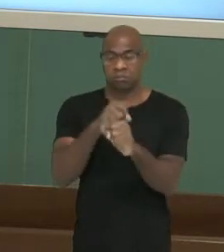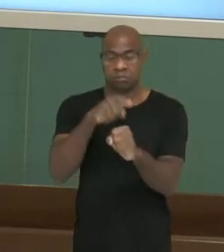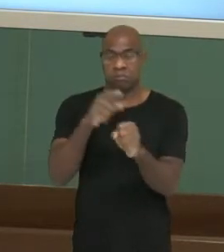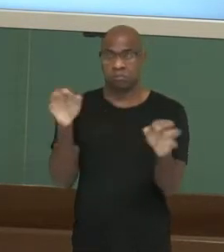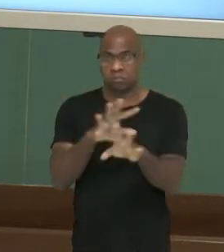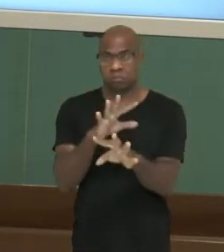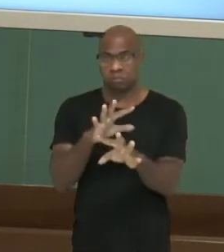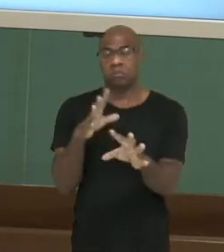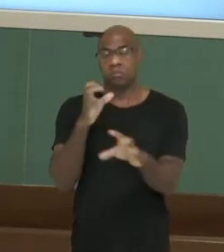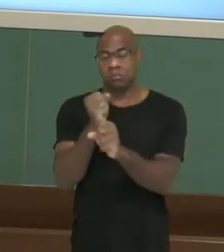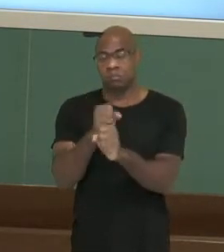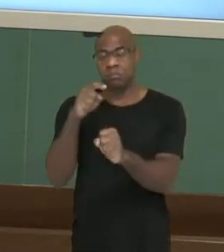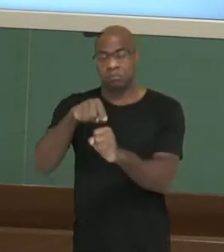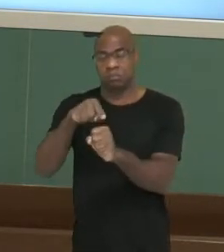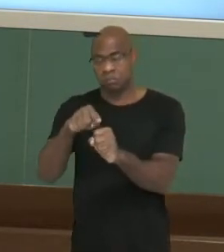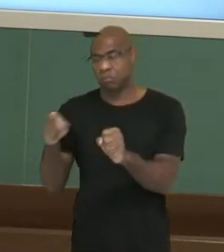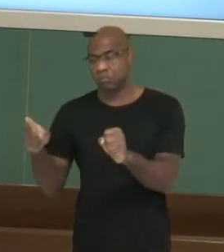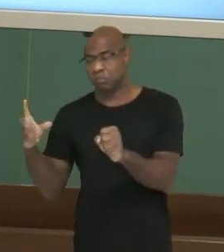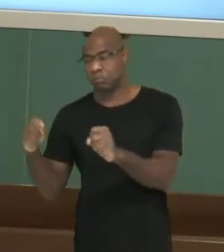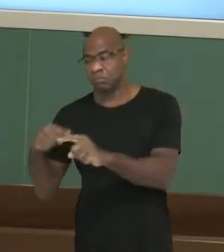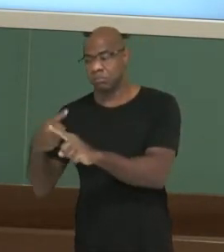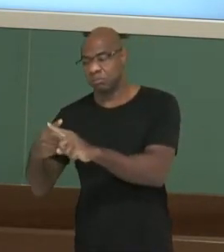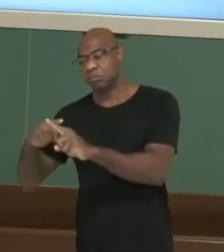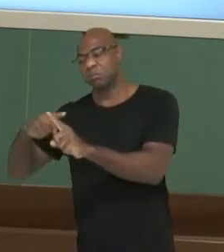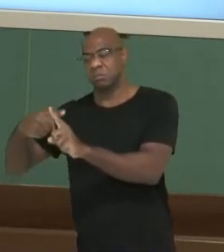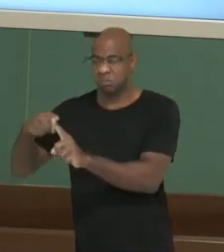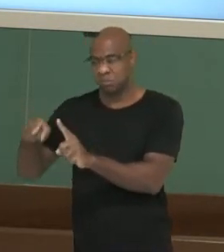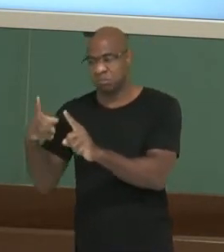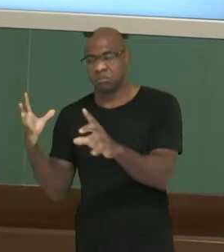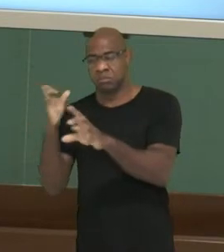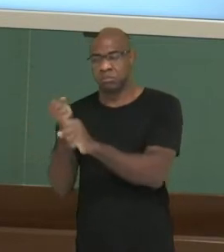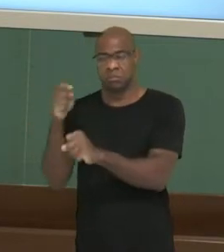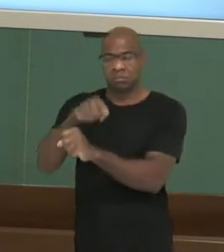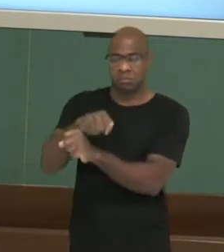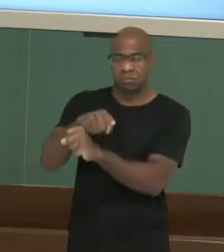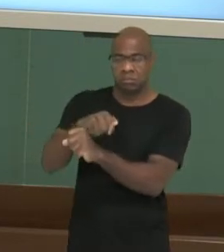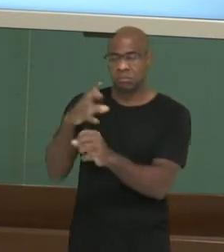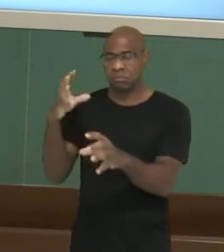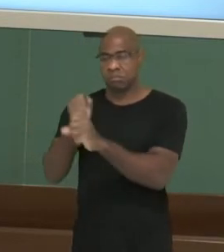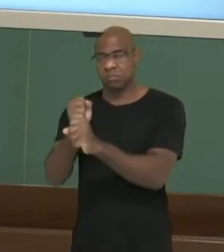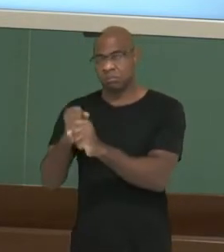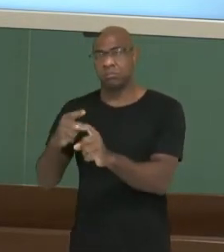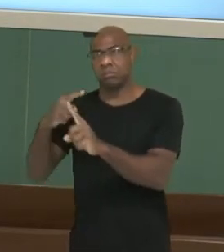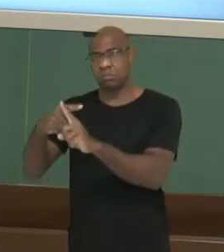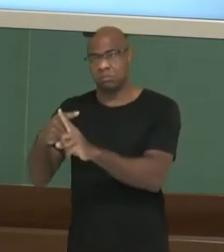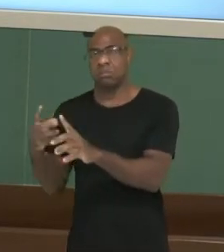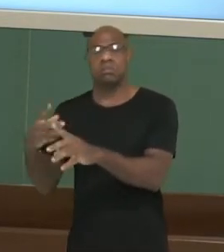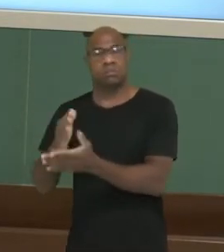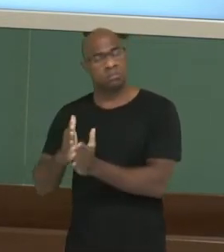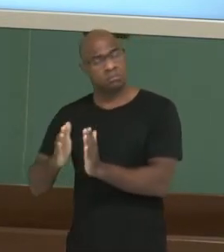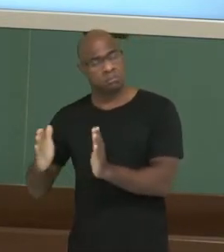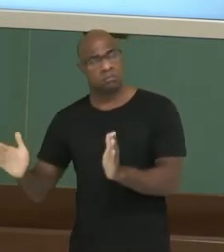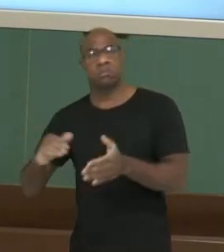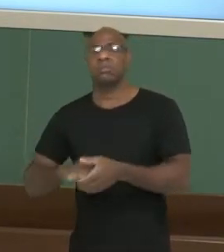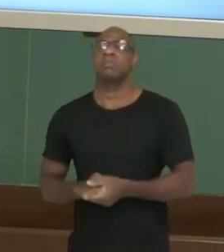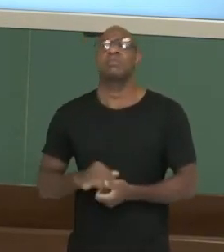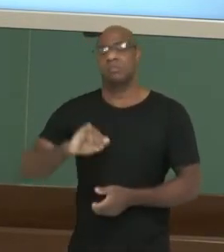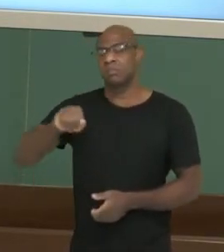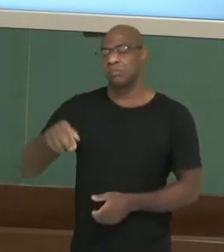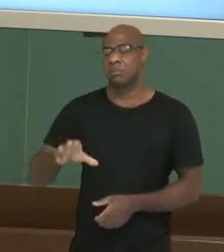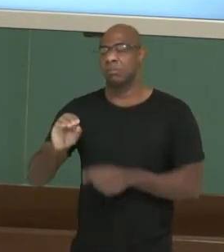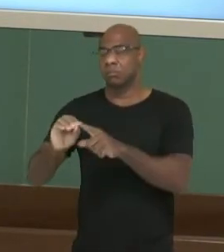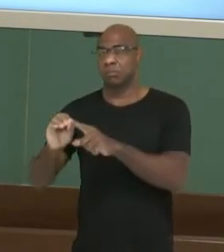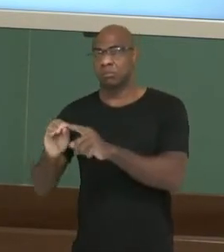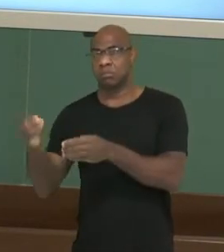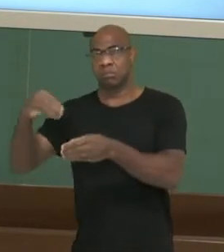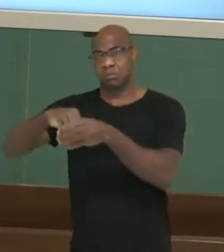anterior passa a ser o capital inicial para o cálculo daquele intervalo ali, ok? Juro sobre